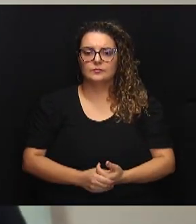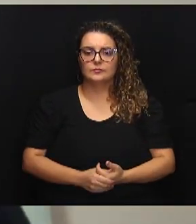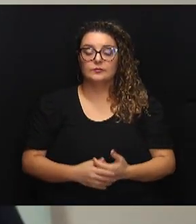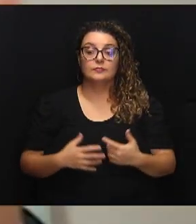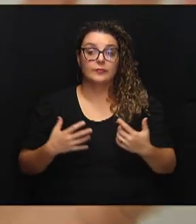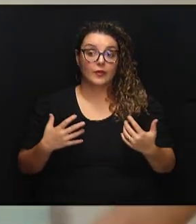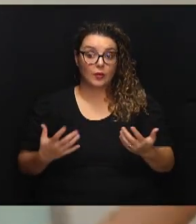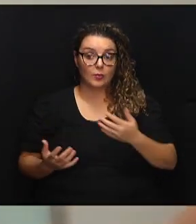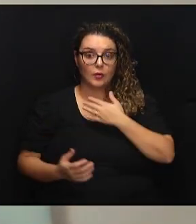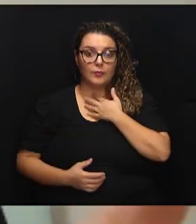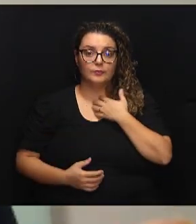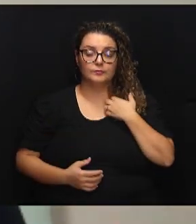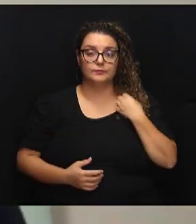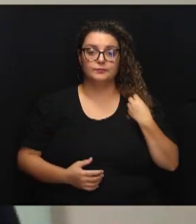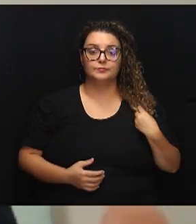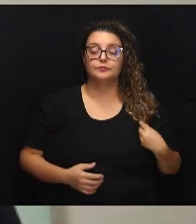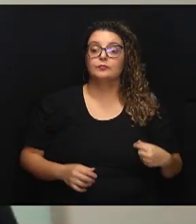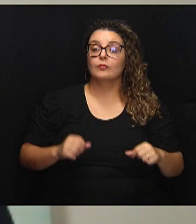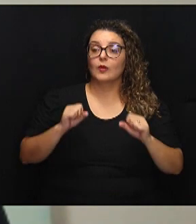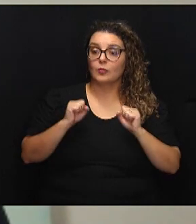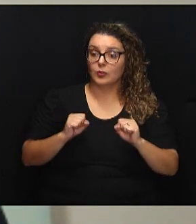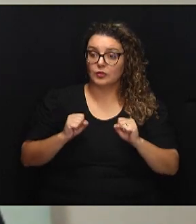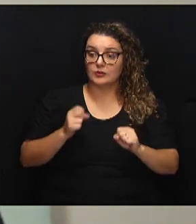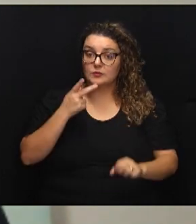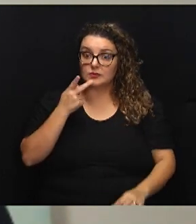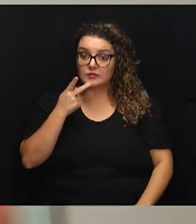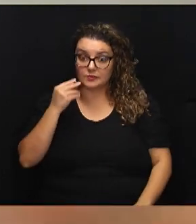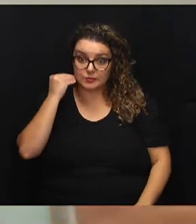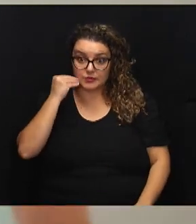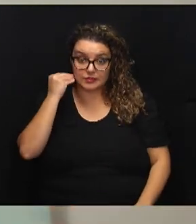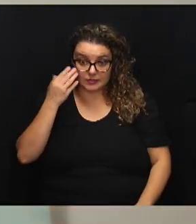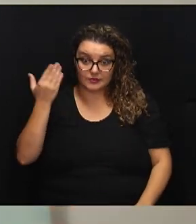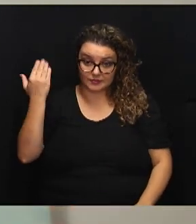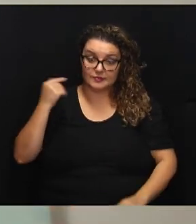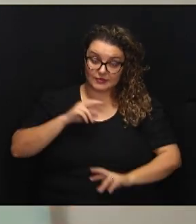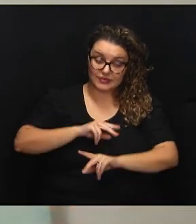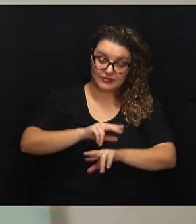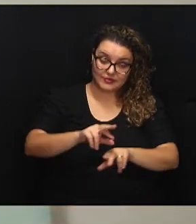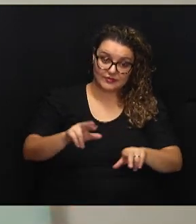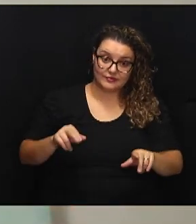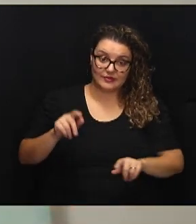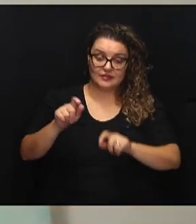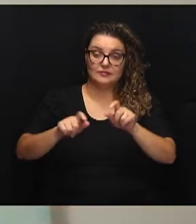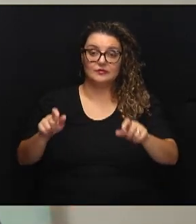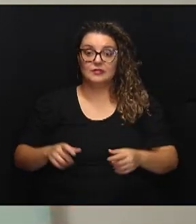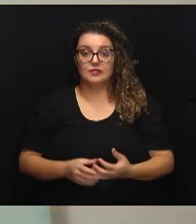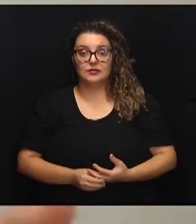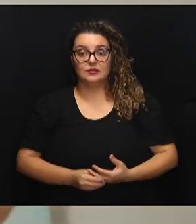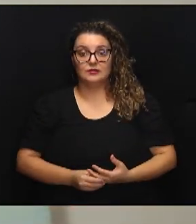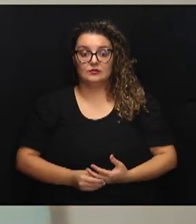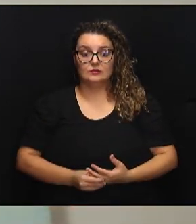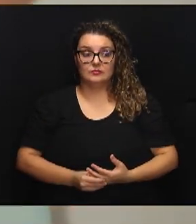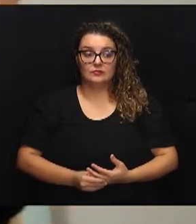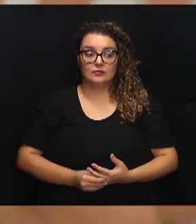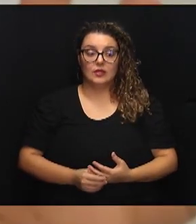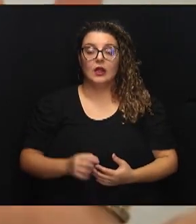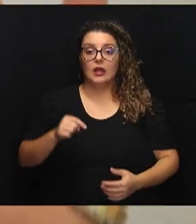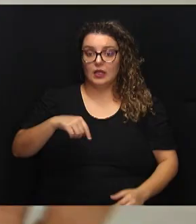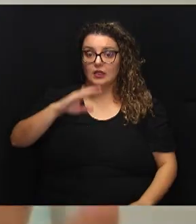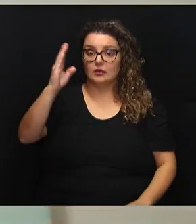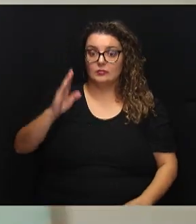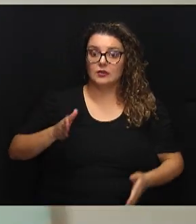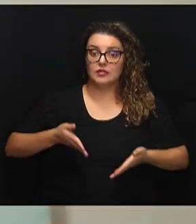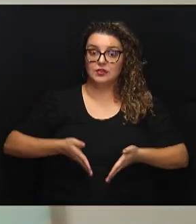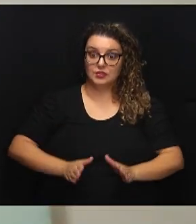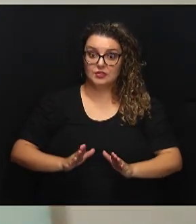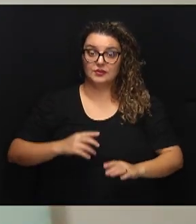Bom, a gente pode falar aí por experiências, né, de várias pessoas que a gente já, no Brasil, já nasce aí